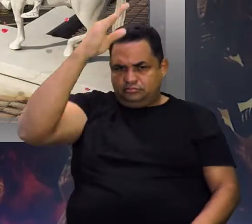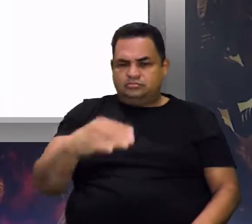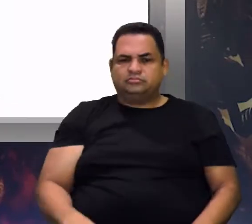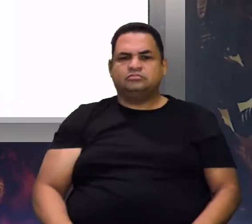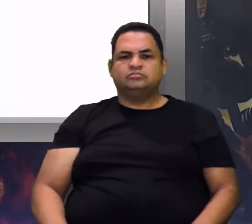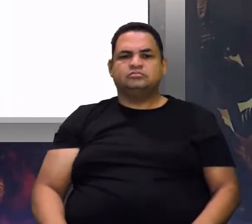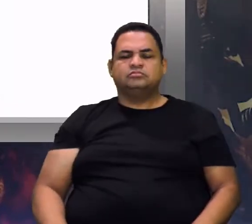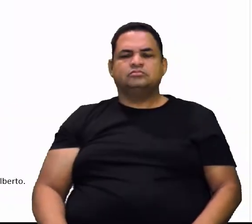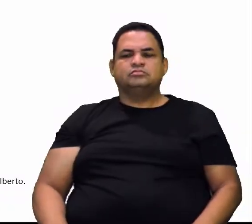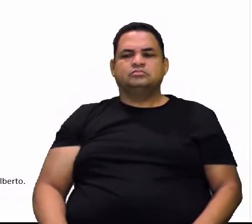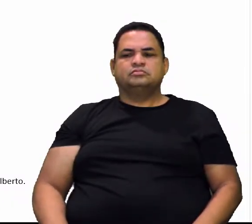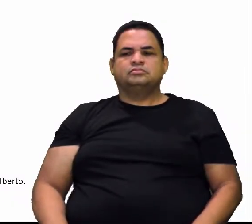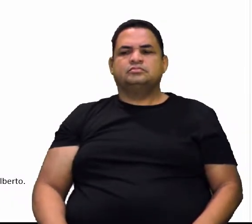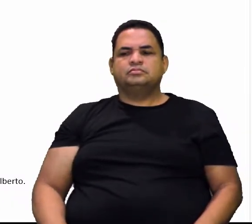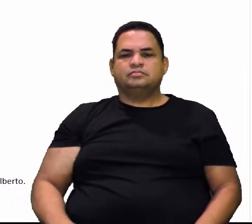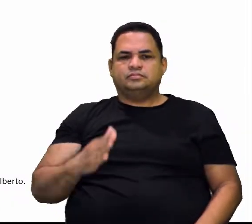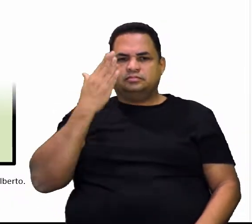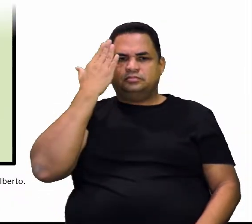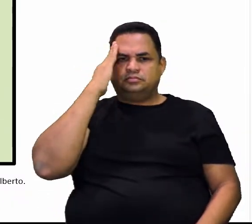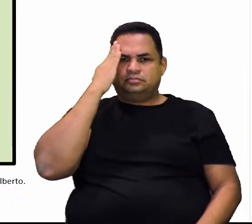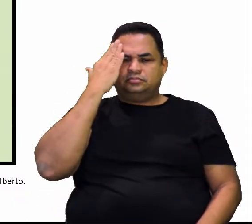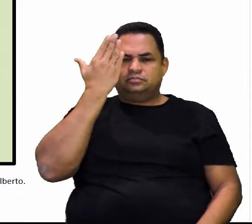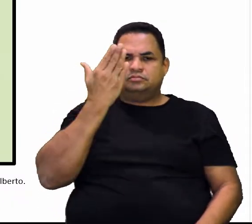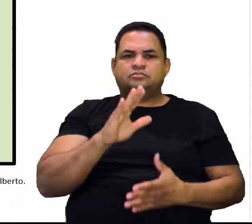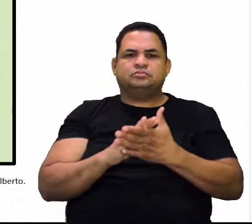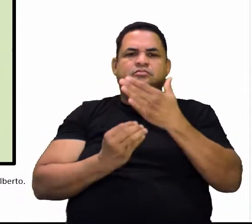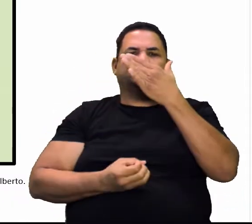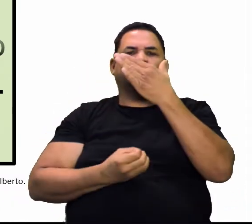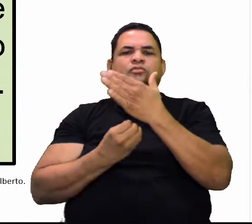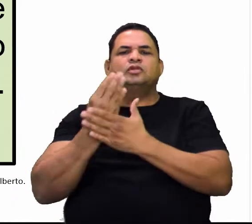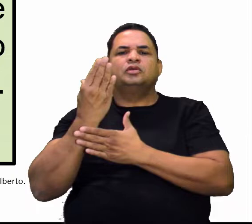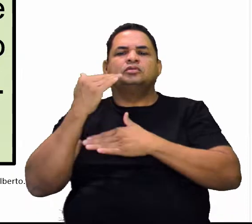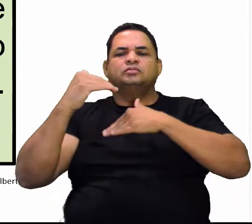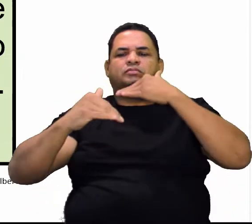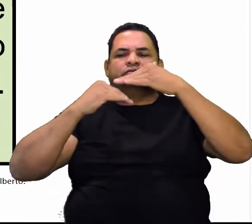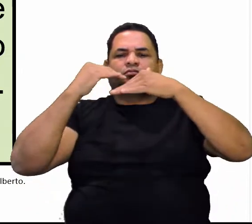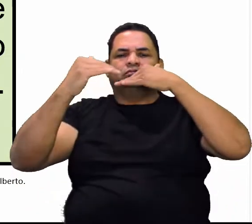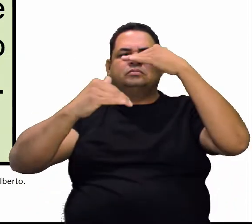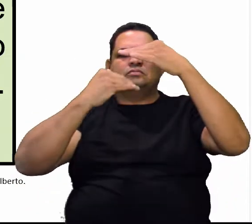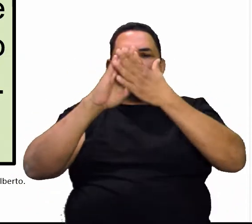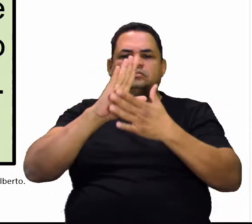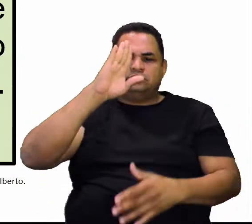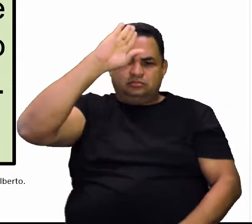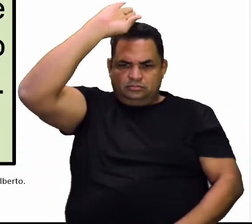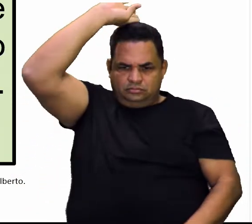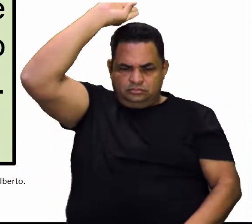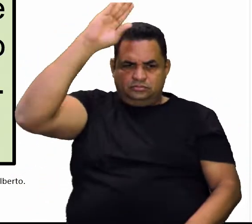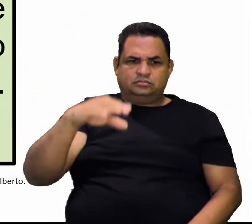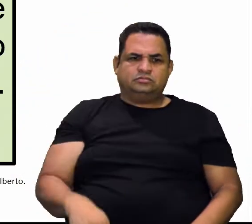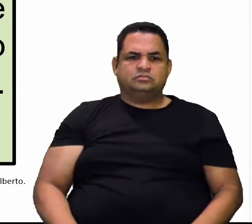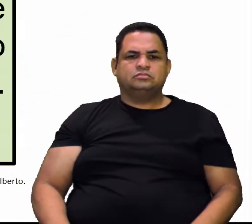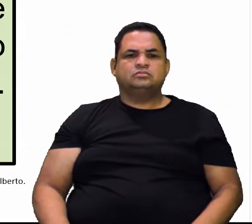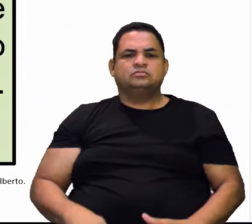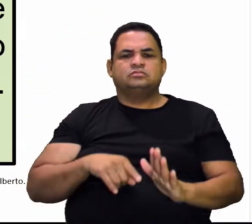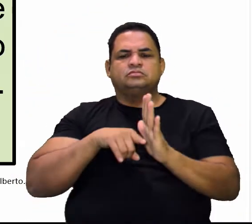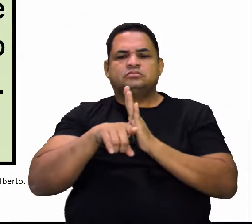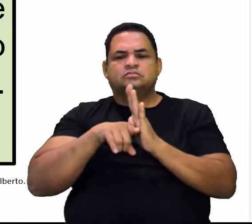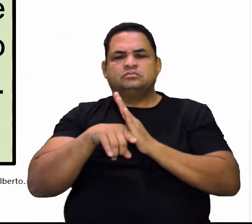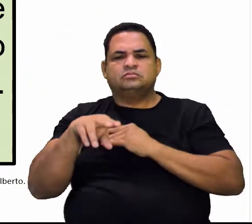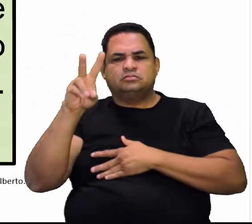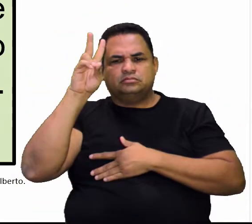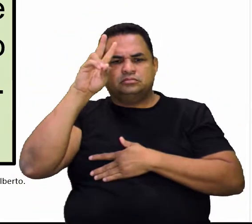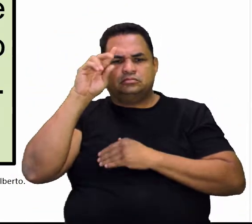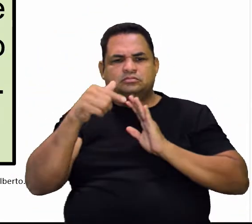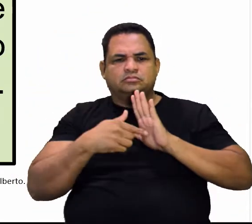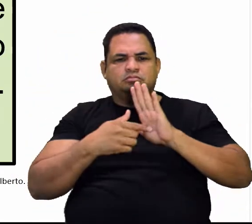Vamos lá. Entender aqui a origem e o desenvolvimento de Roma. As pesquisas